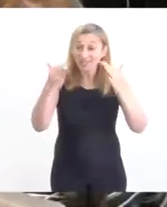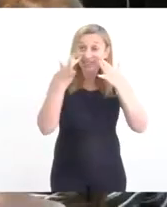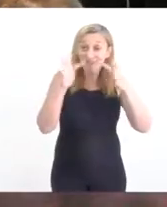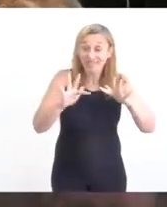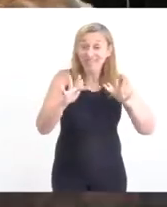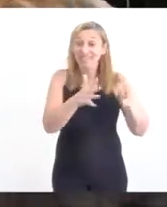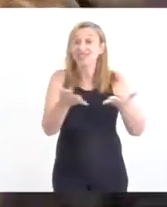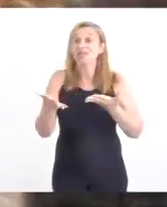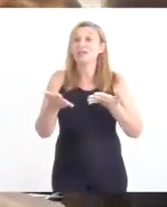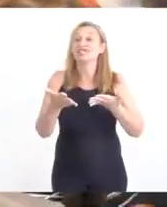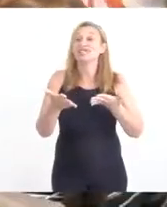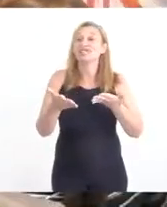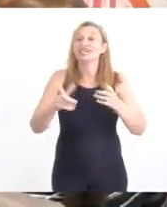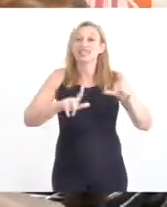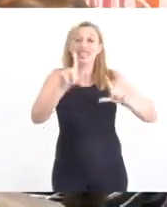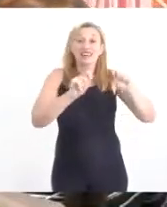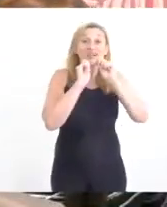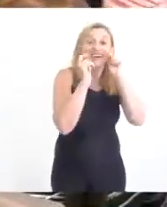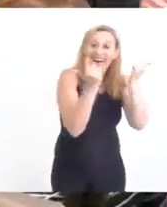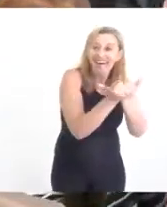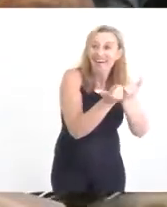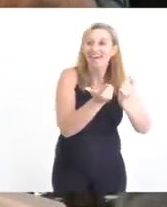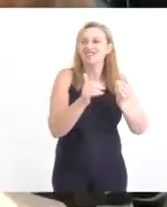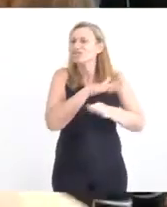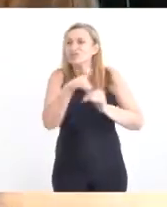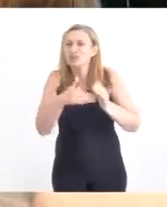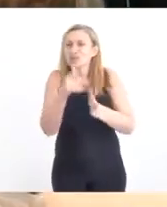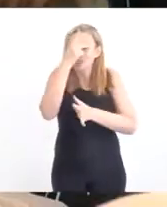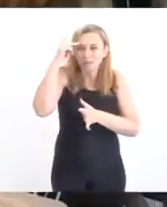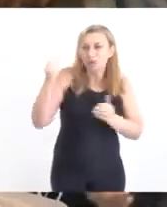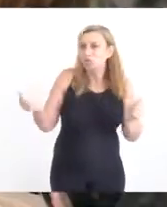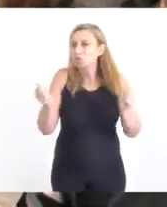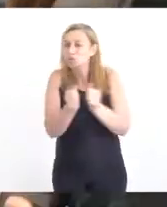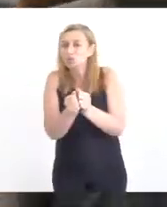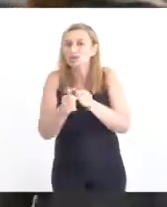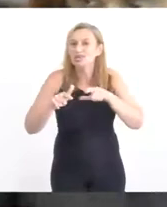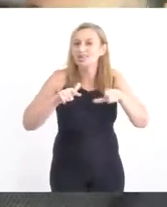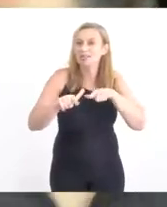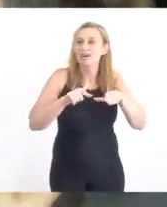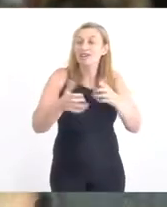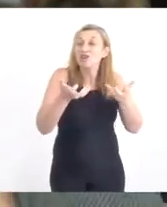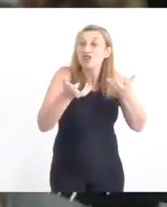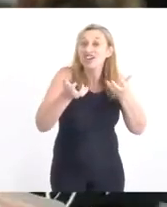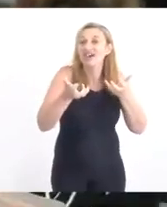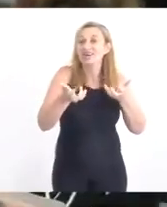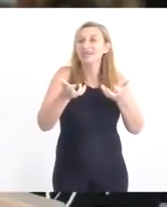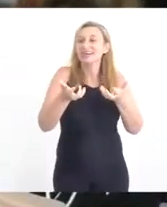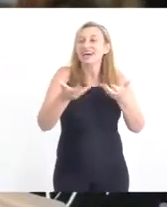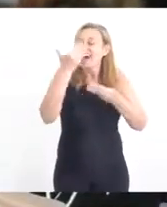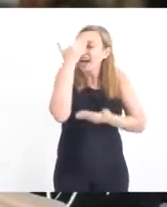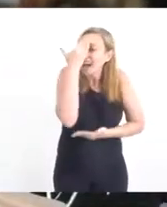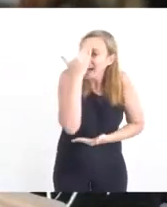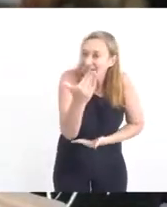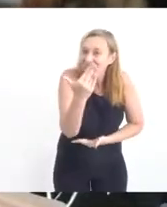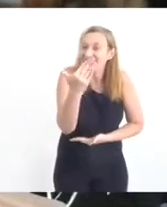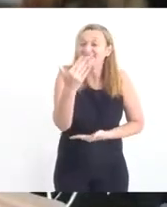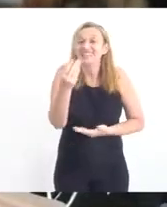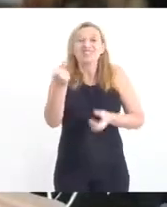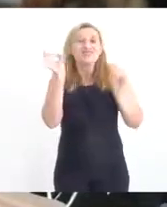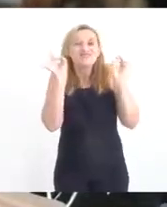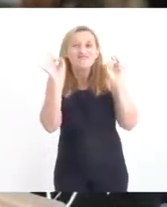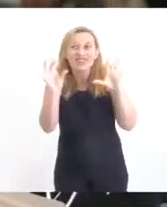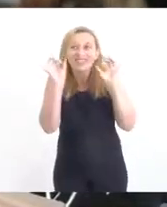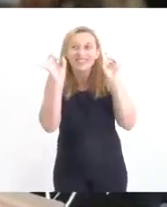atenção da TV alerj de todo mundo que compõem eu quero agradecer em